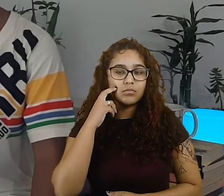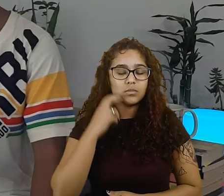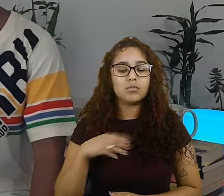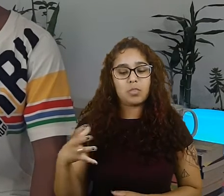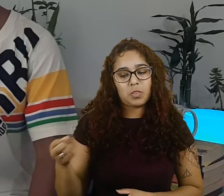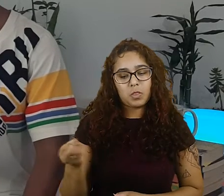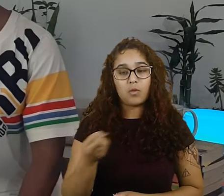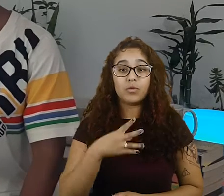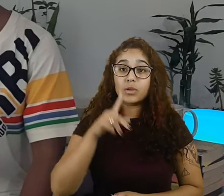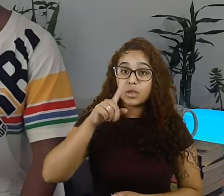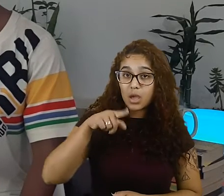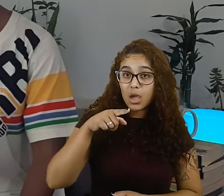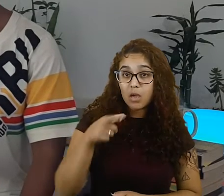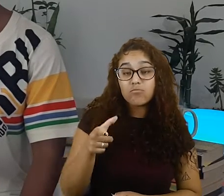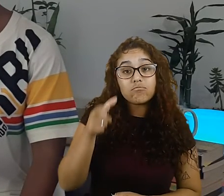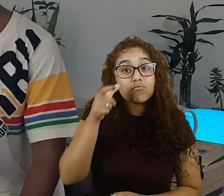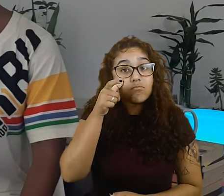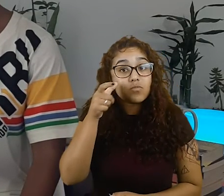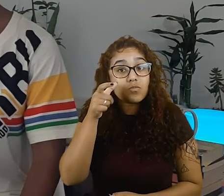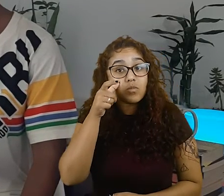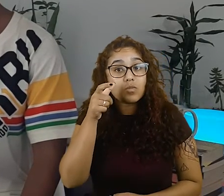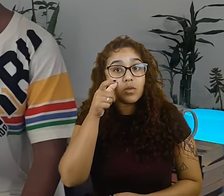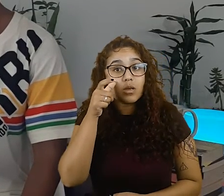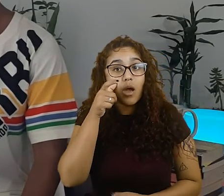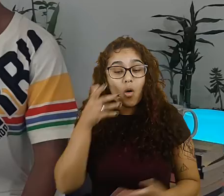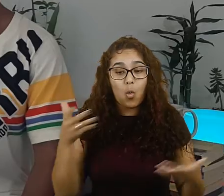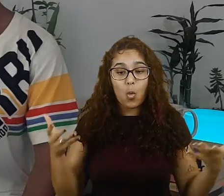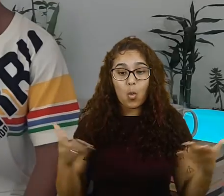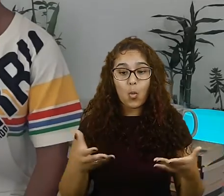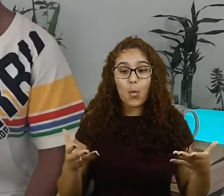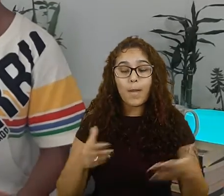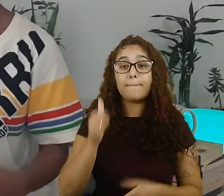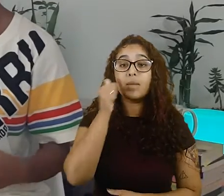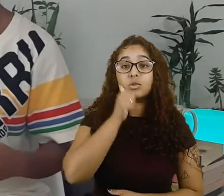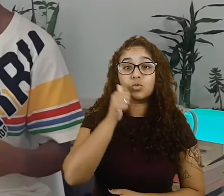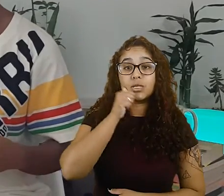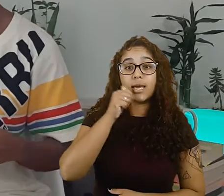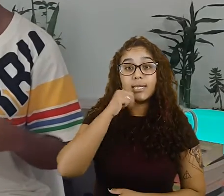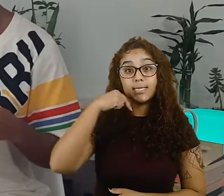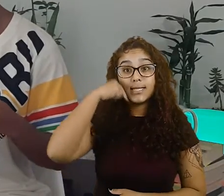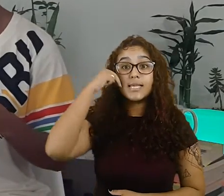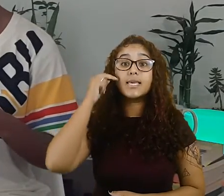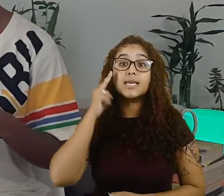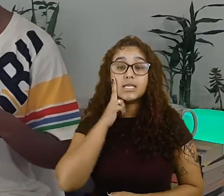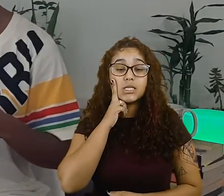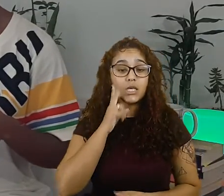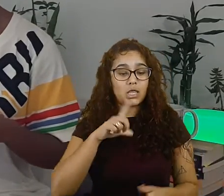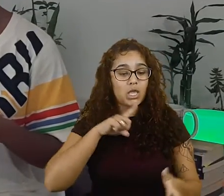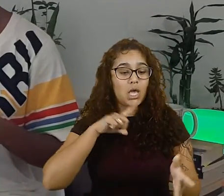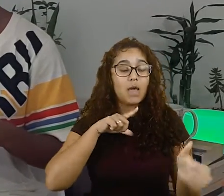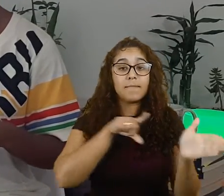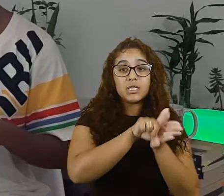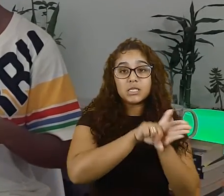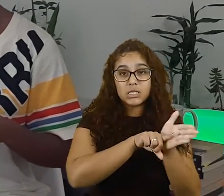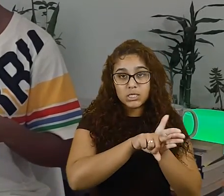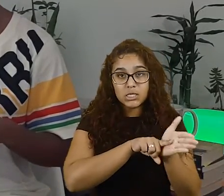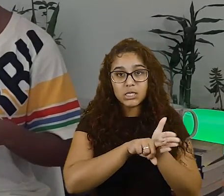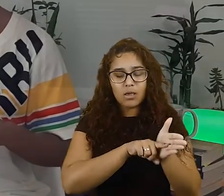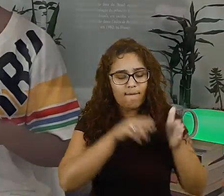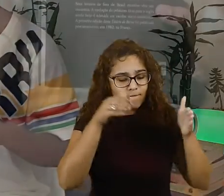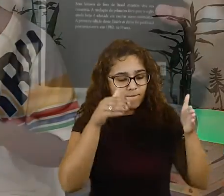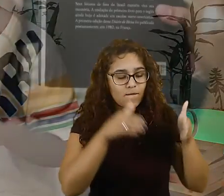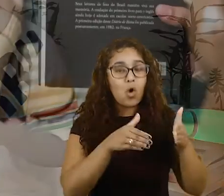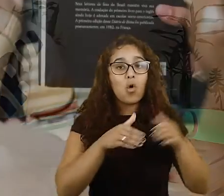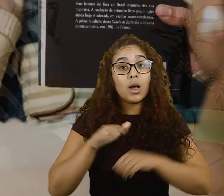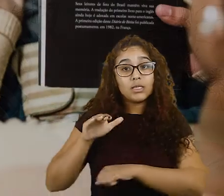contemporânea, que é um olhar para as mulheres que fazem pesquisa, as mulheres negras que estão se